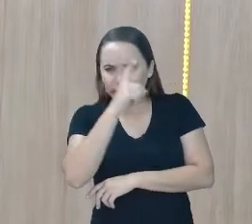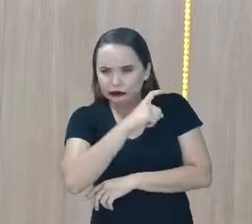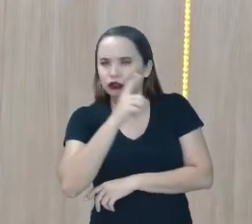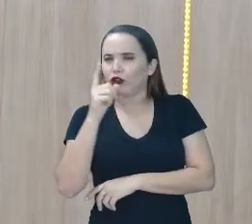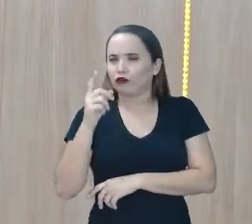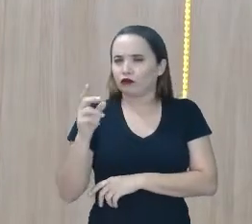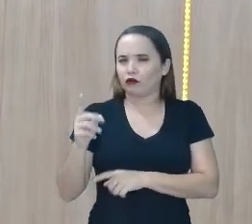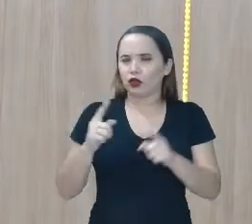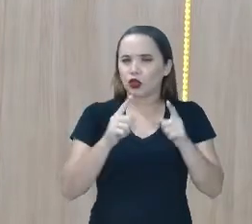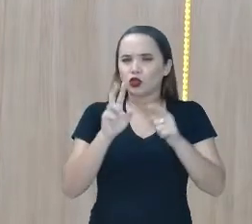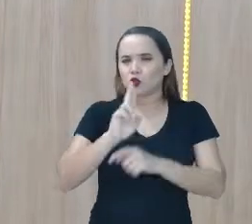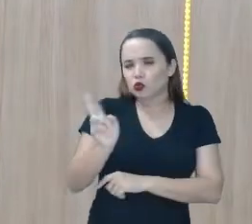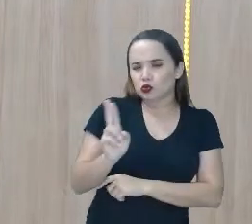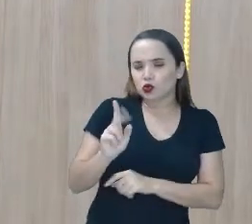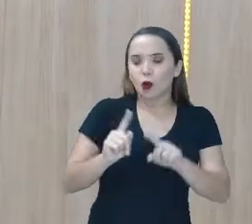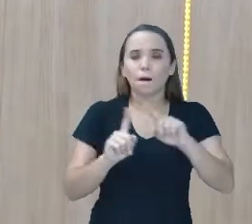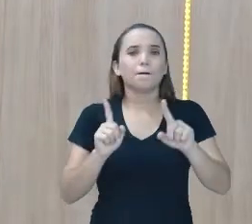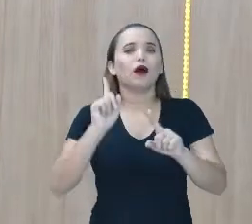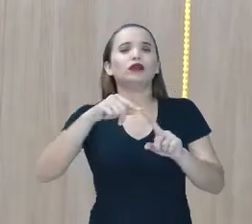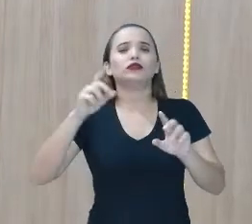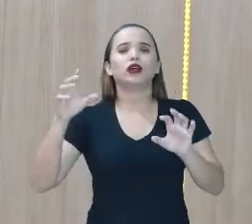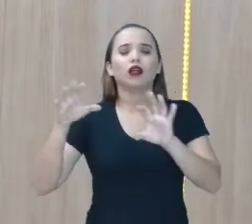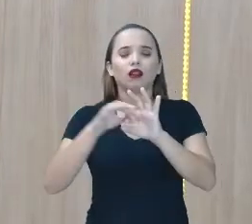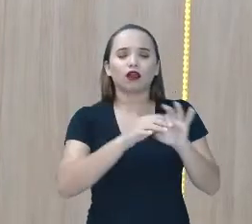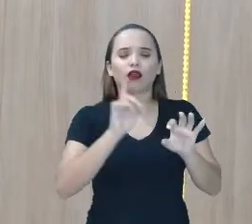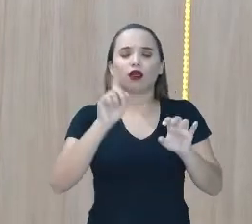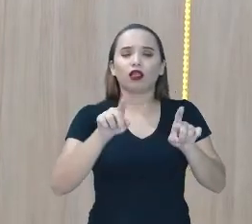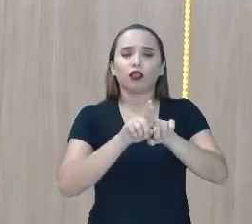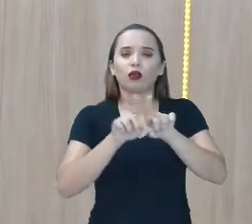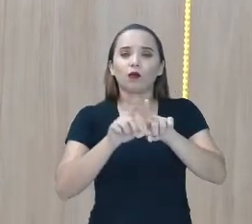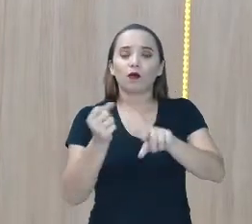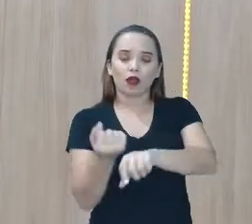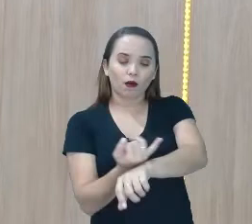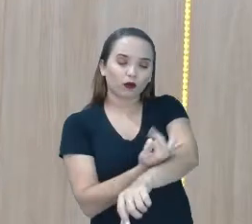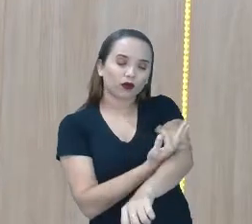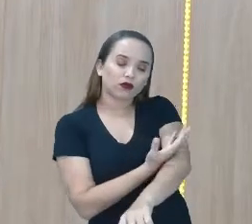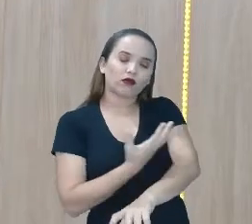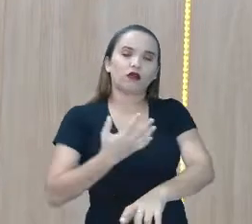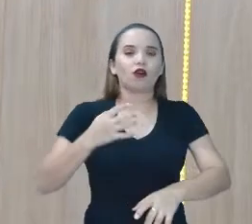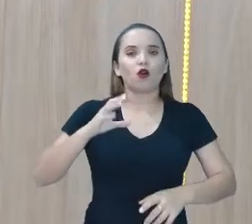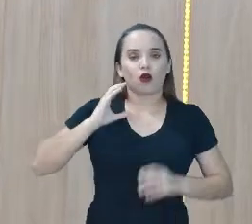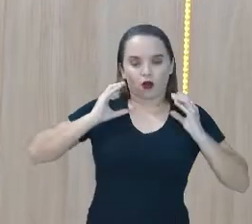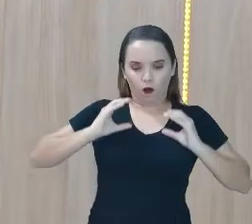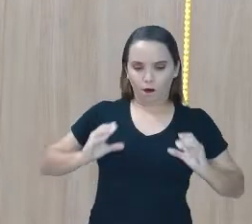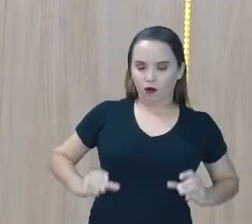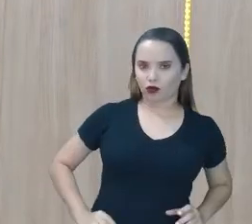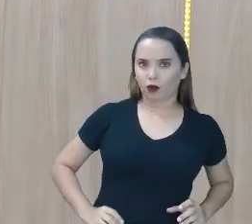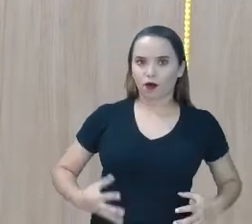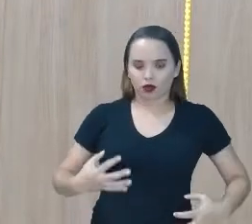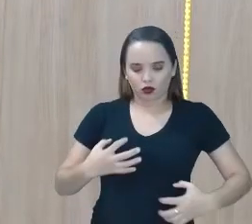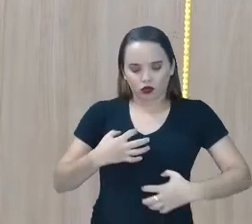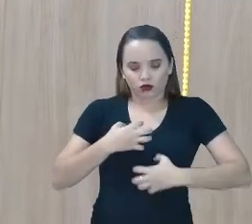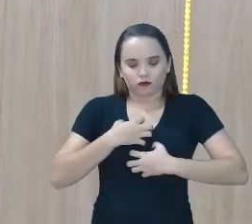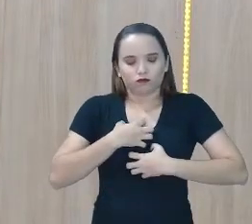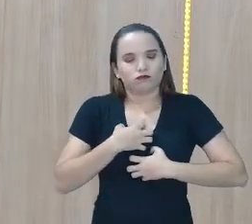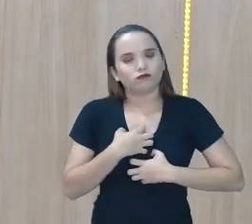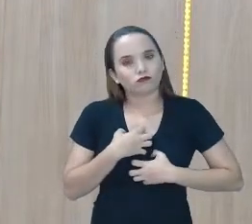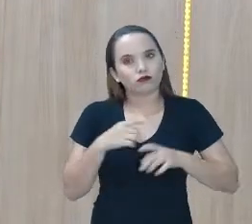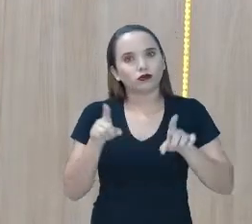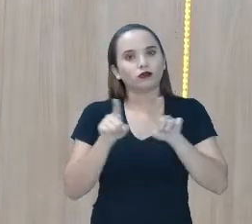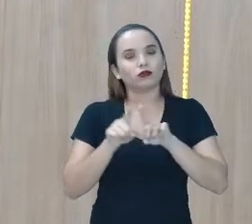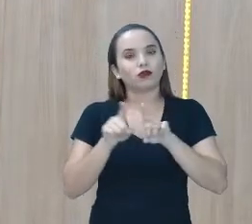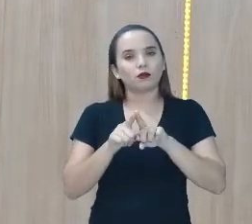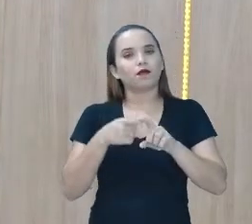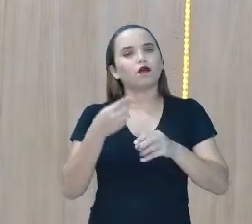psíquico, né? Mas que tem a ver com emoção, tem a ver com comportamento, tem a ver com sensação, tem a ver com a forma como